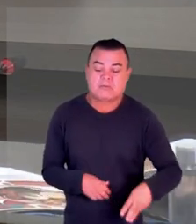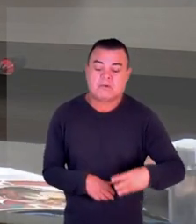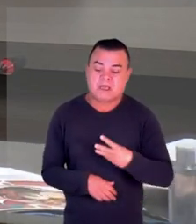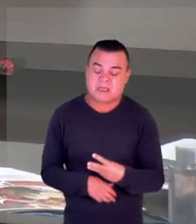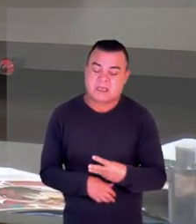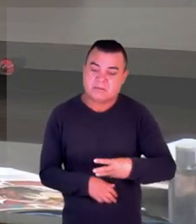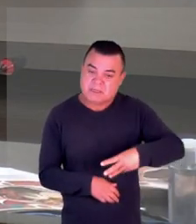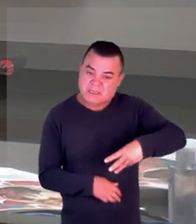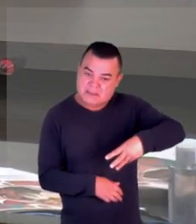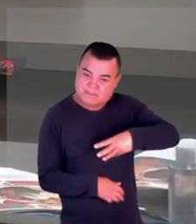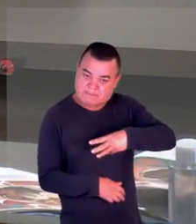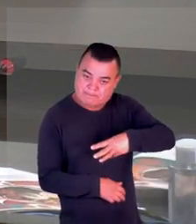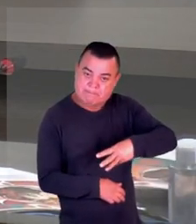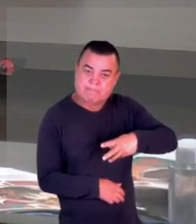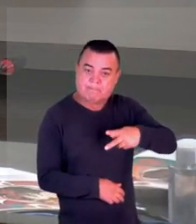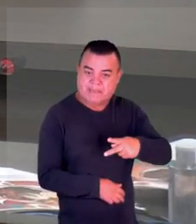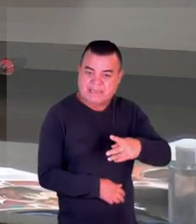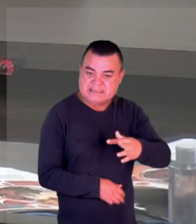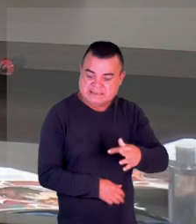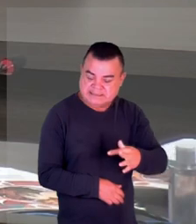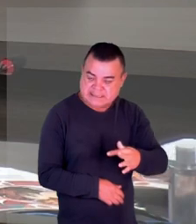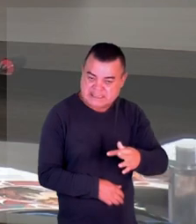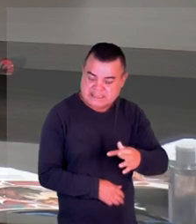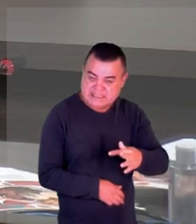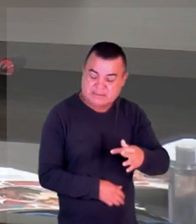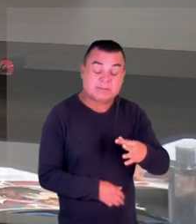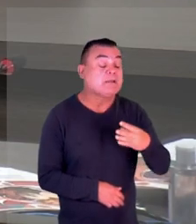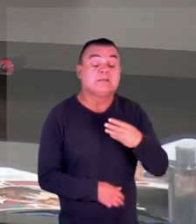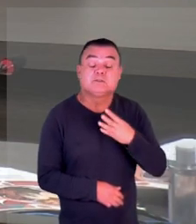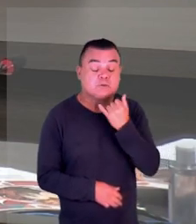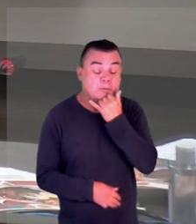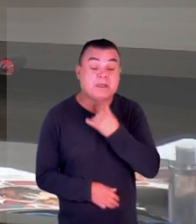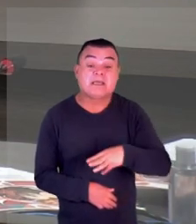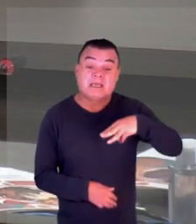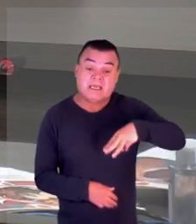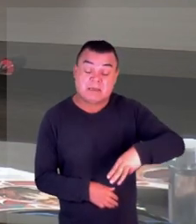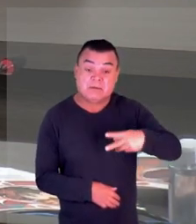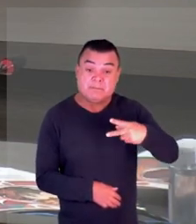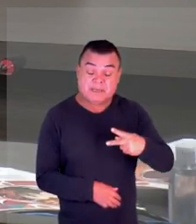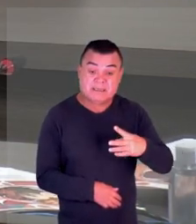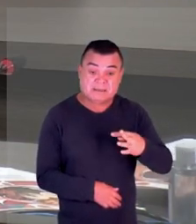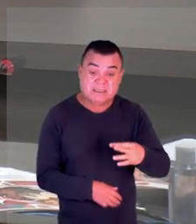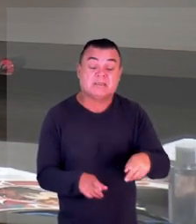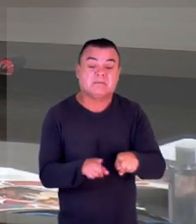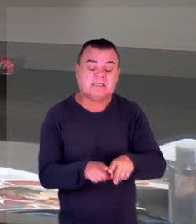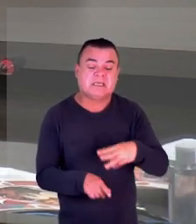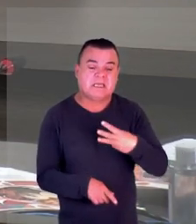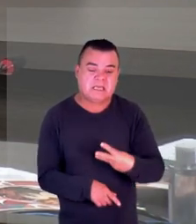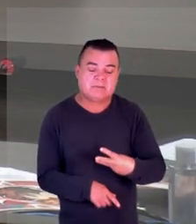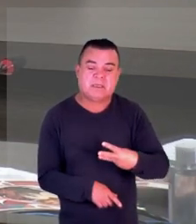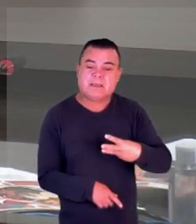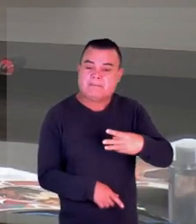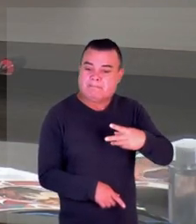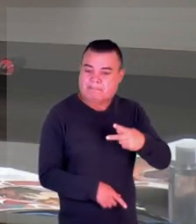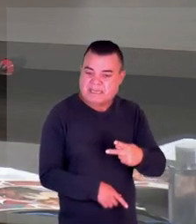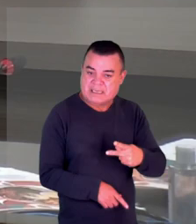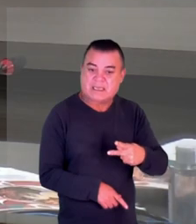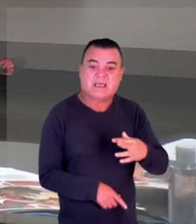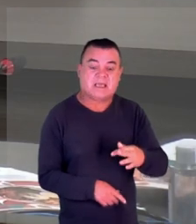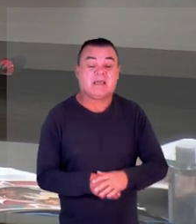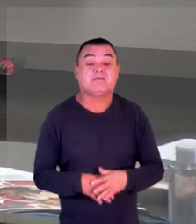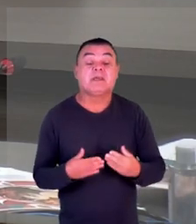e eu gostaria de saber assim como é possível fazer essas parcerias quais seriam os os caminhos mais